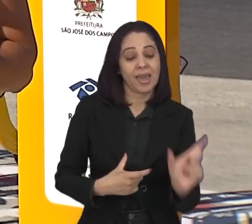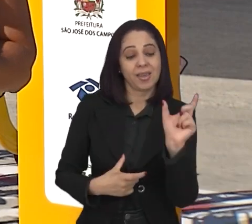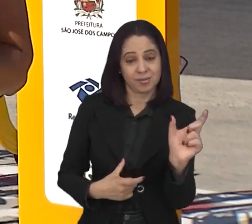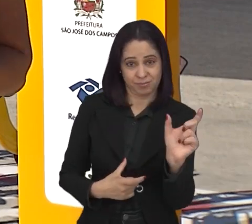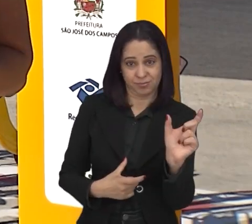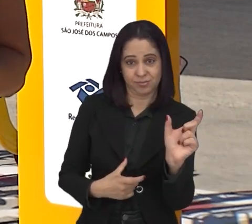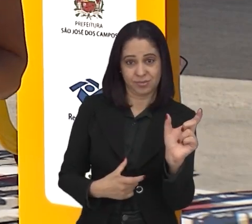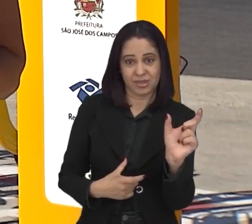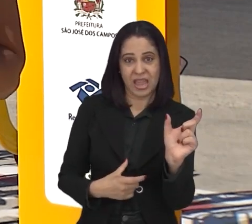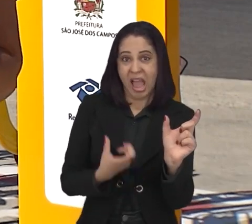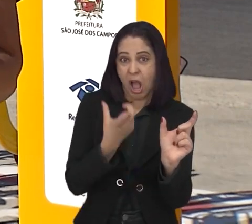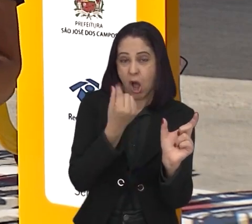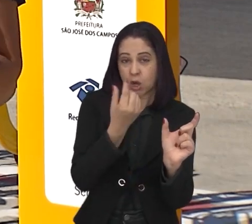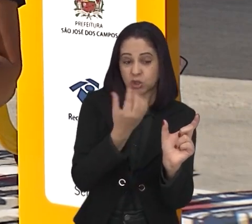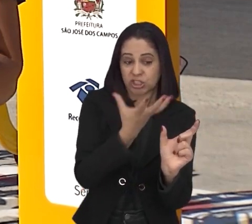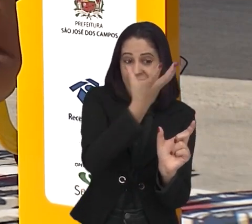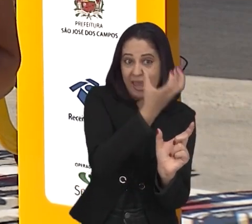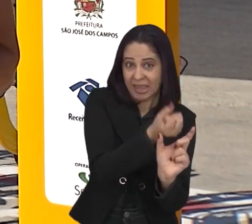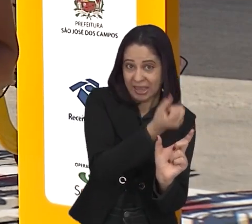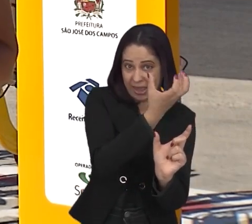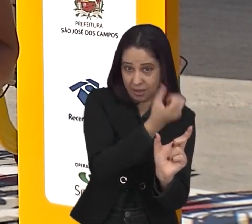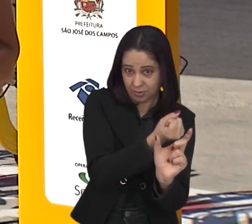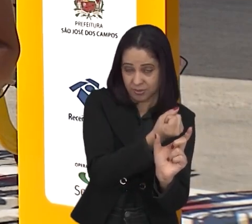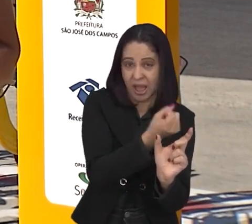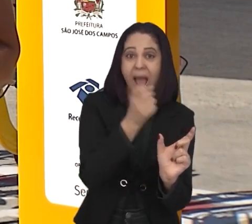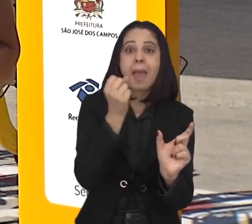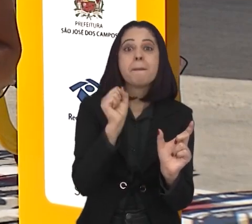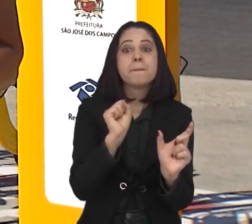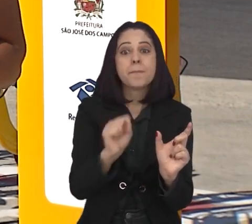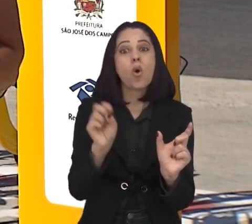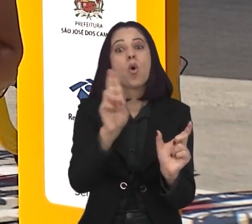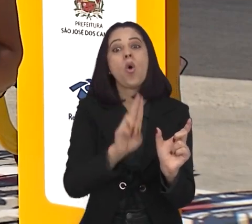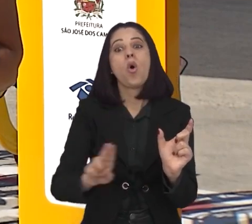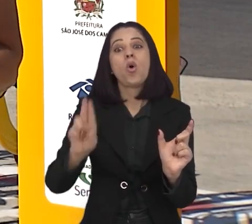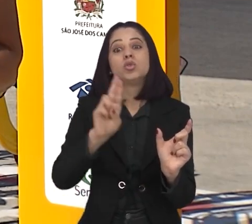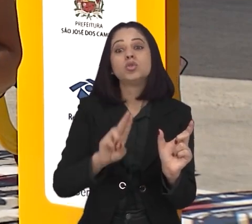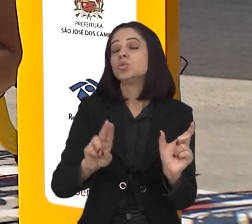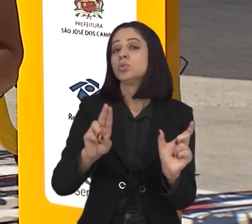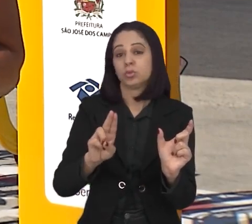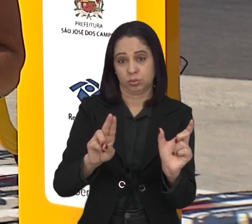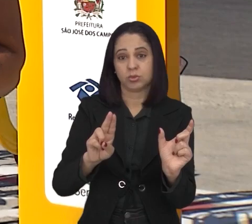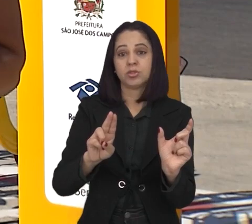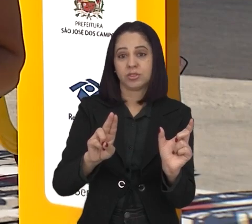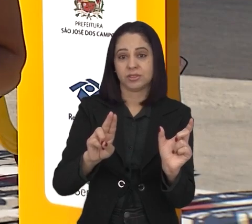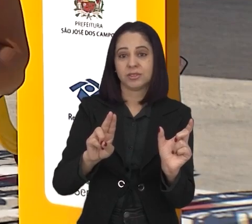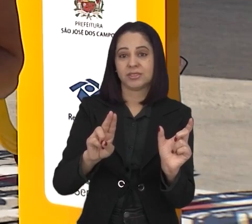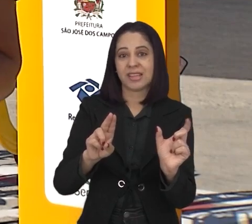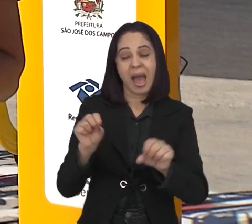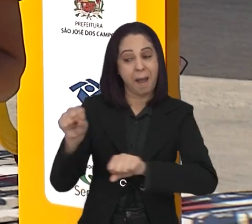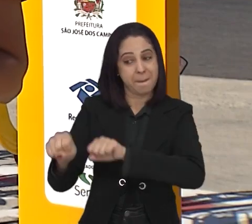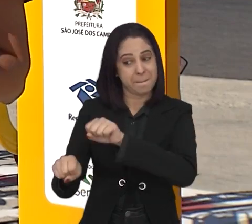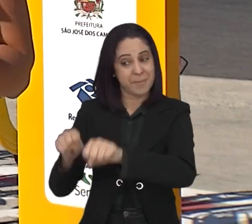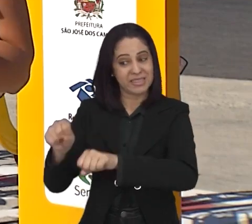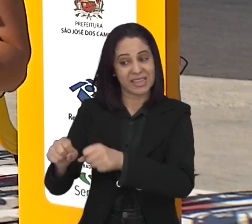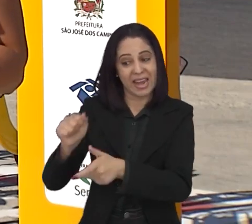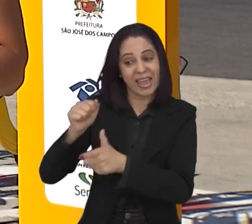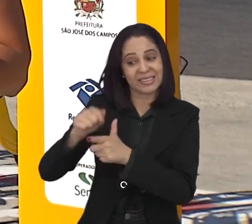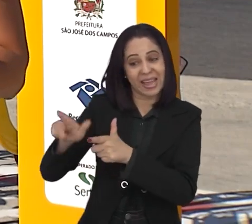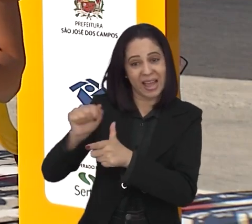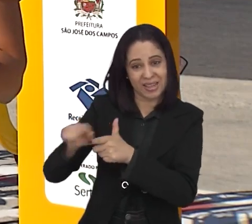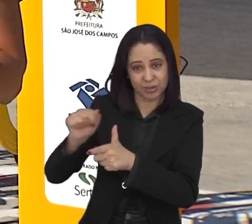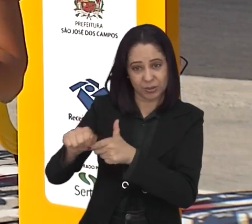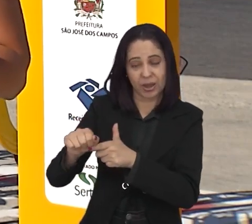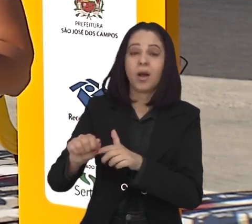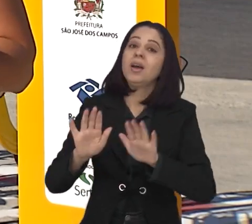ele recebe um crédito que fica acumulado aqui no cartão. E esse crédito serve exatamente para utilizar